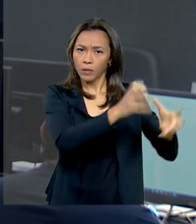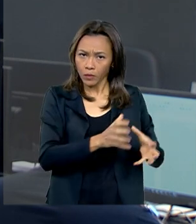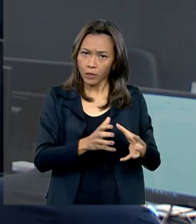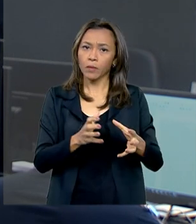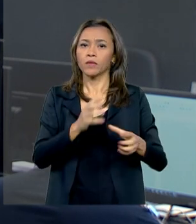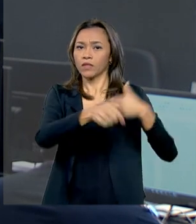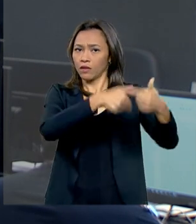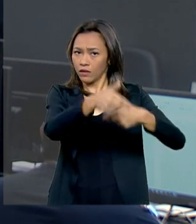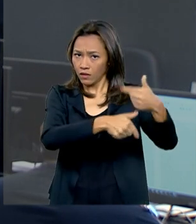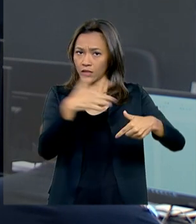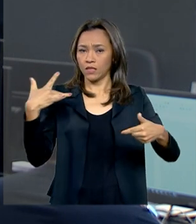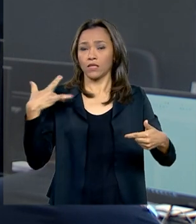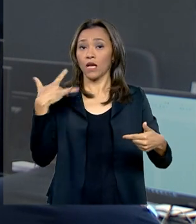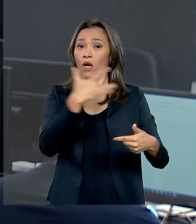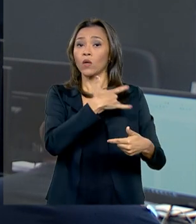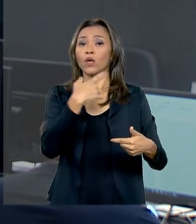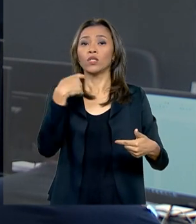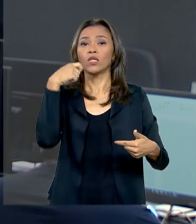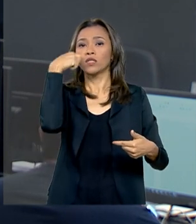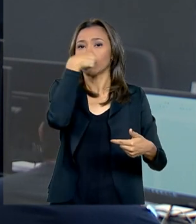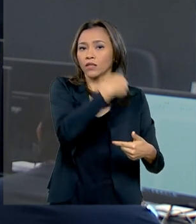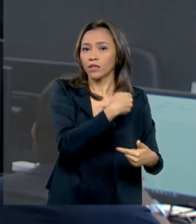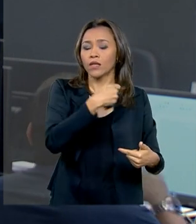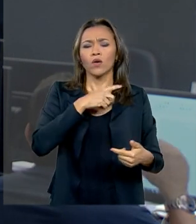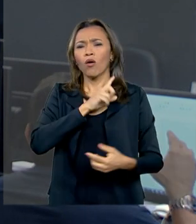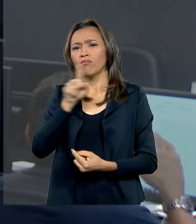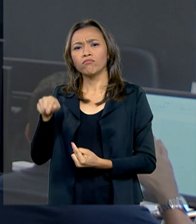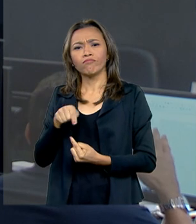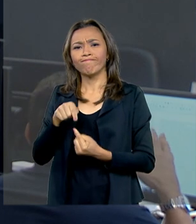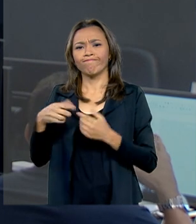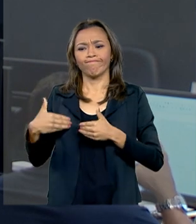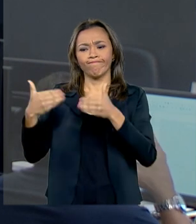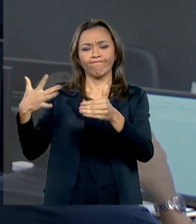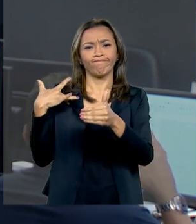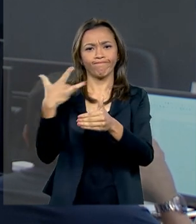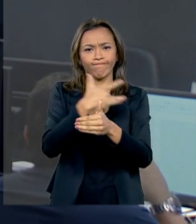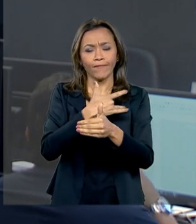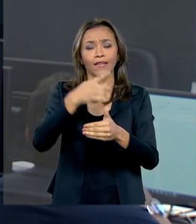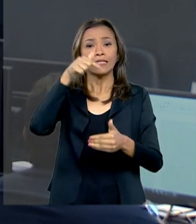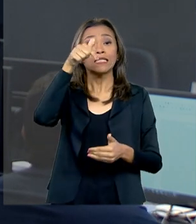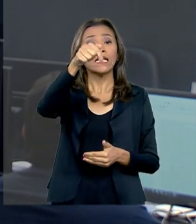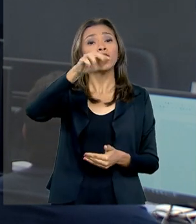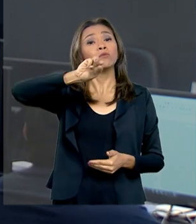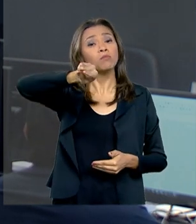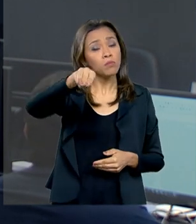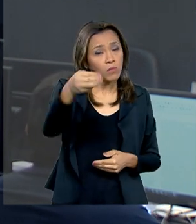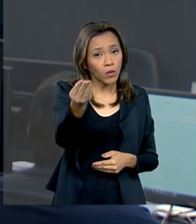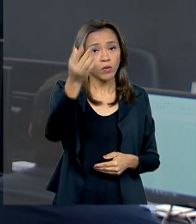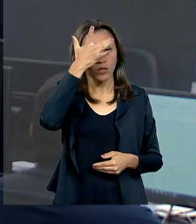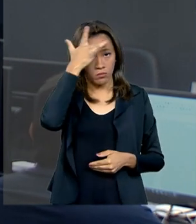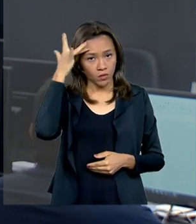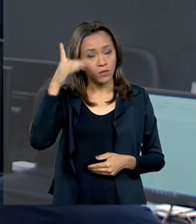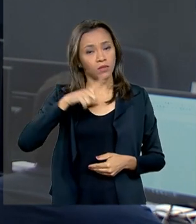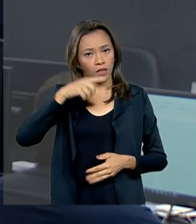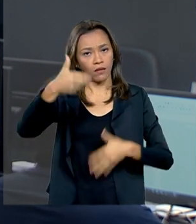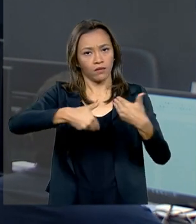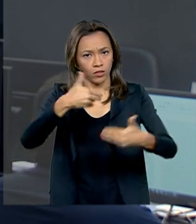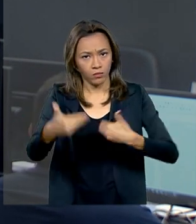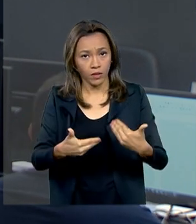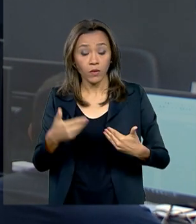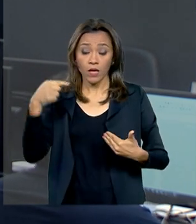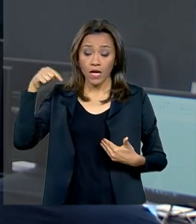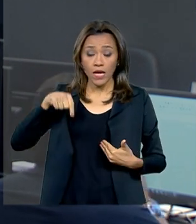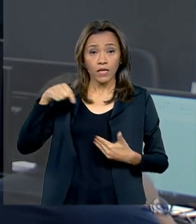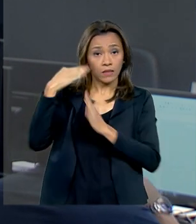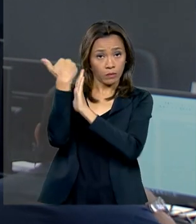estimativa do Ministério da Saúde é a de que a medida beneficie cerca de 7 milhões de pessoas. O Programa de Saúde Bucal do